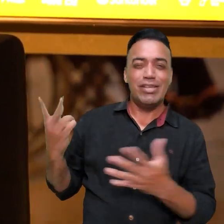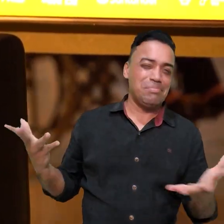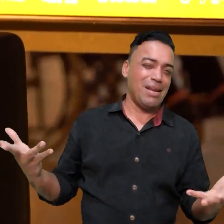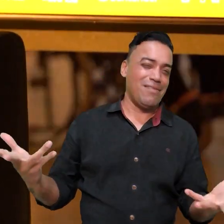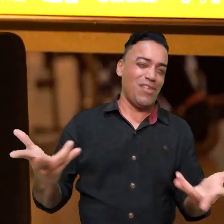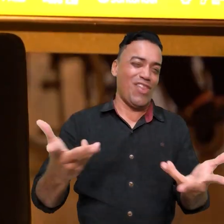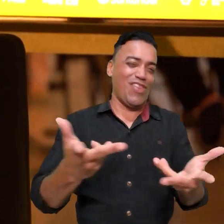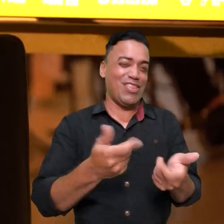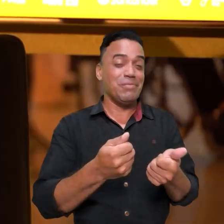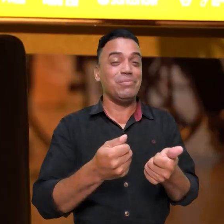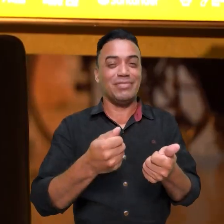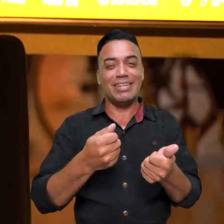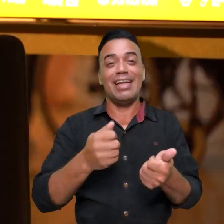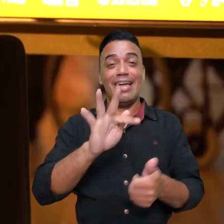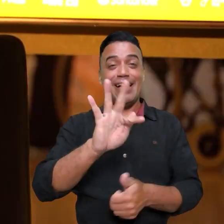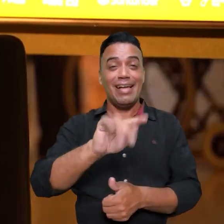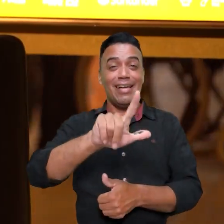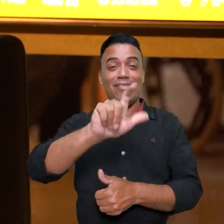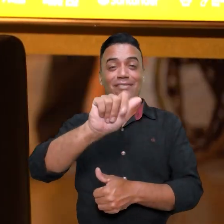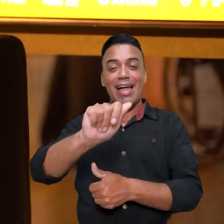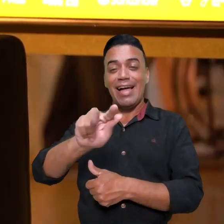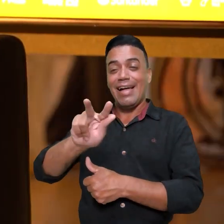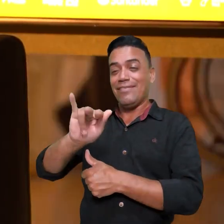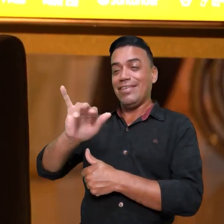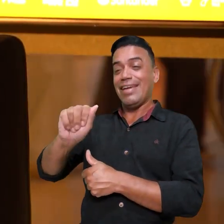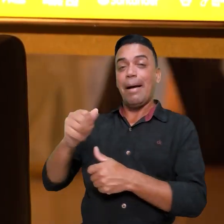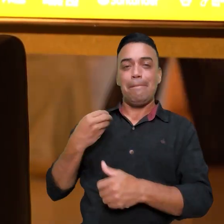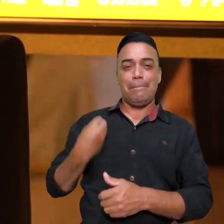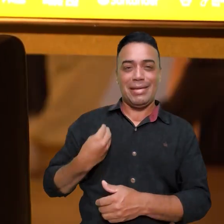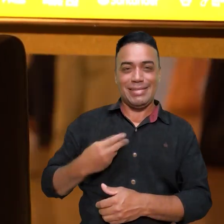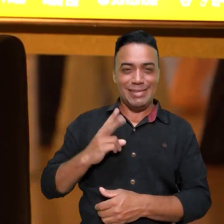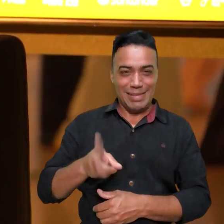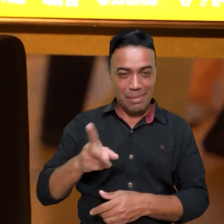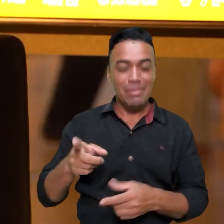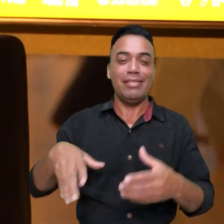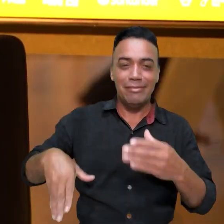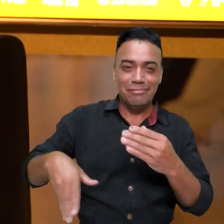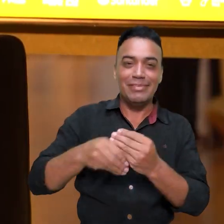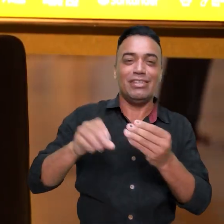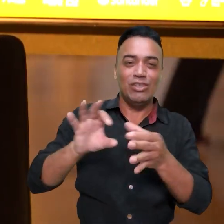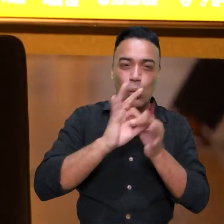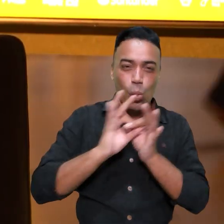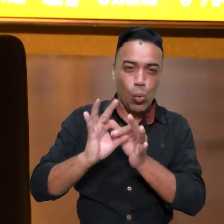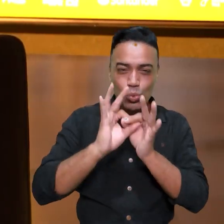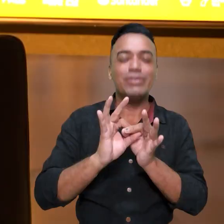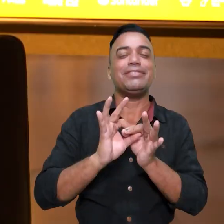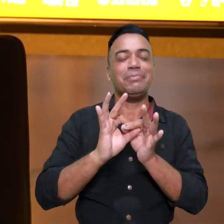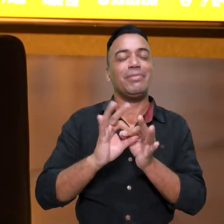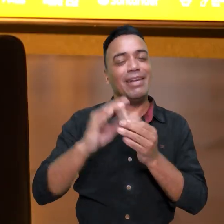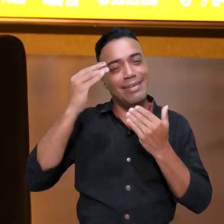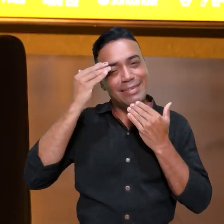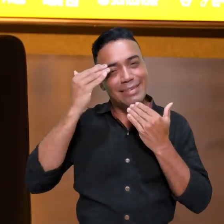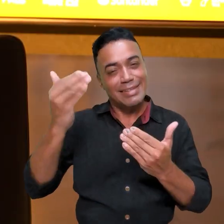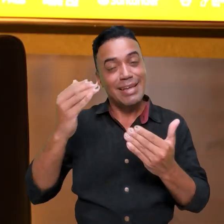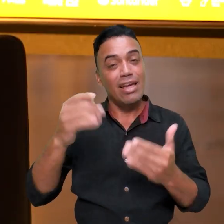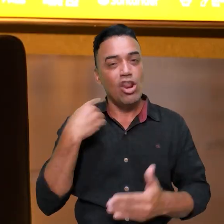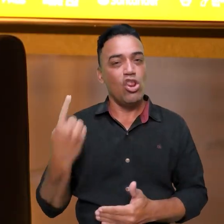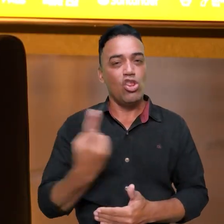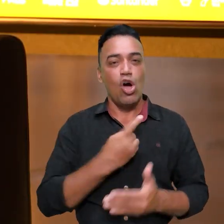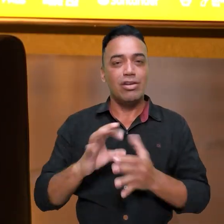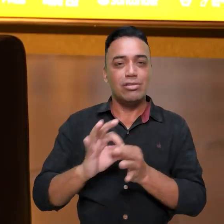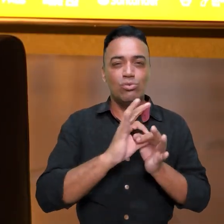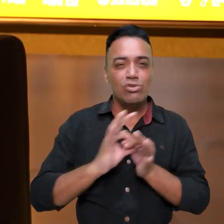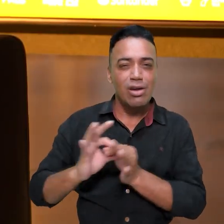maravilhosa, incluindo a Flávia, que está sempre presente, e agradecer nossa união,